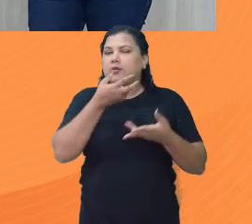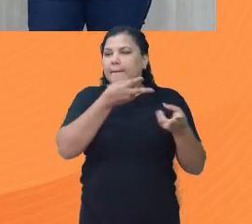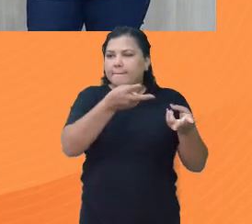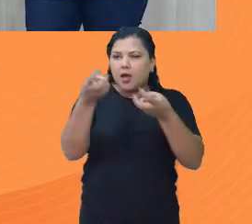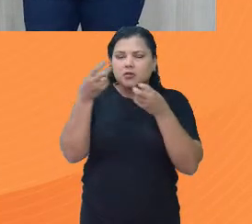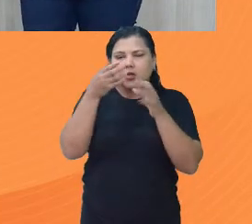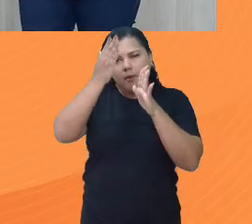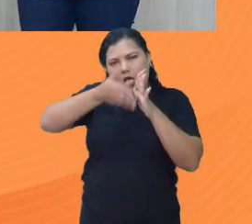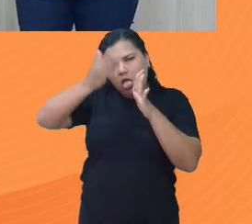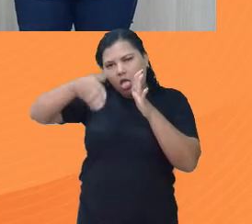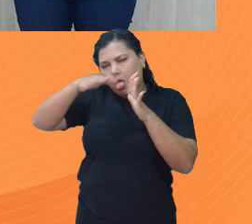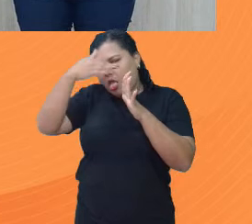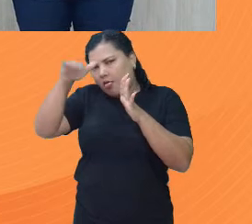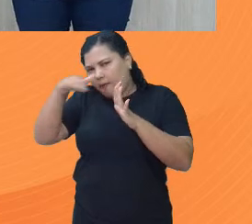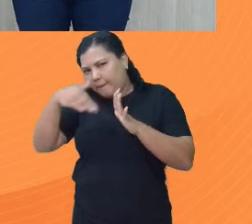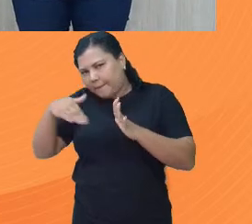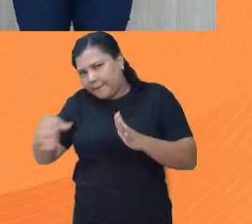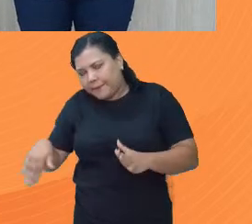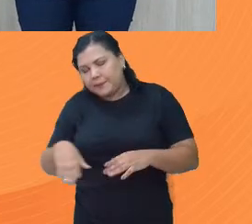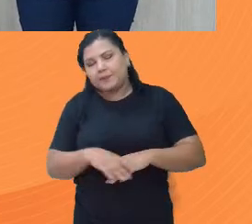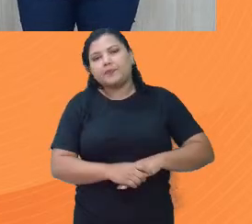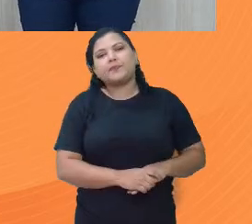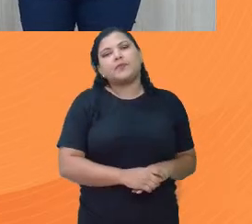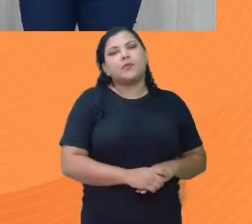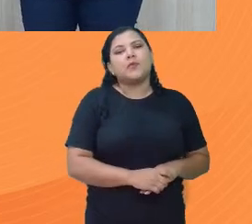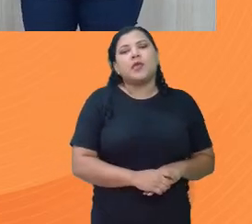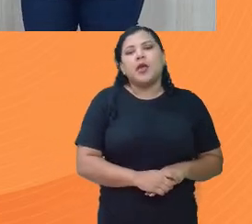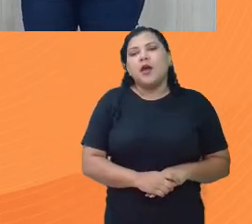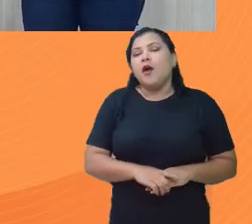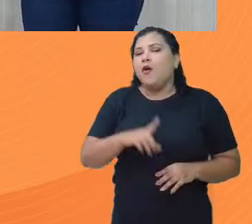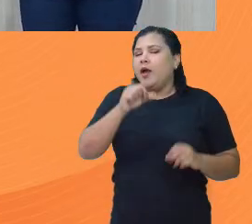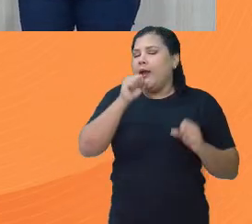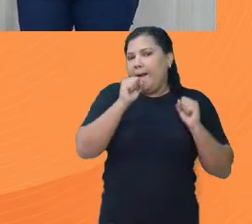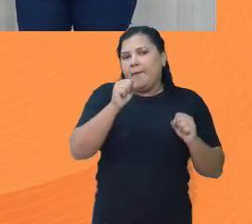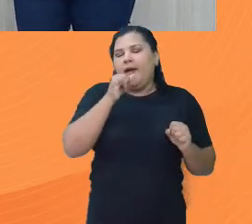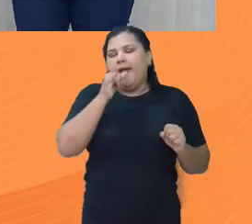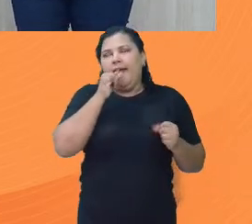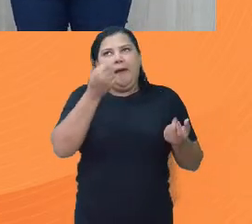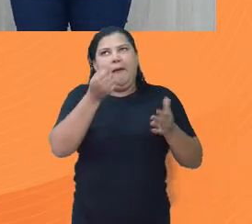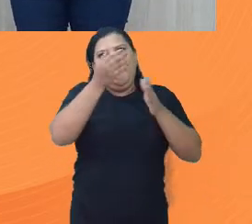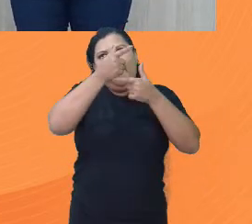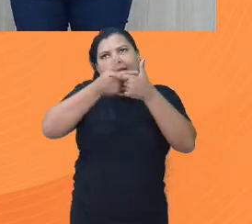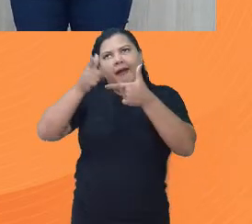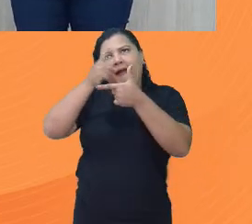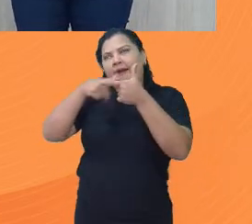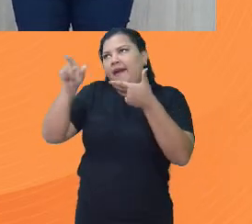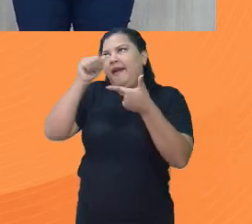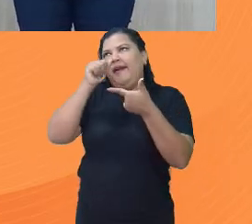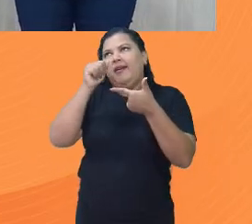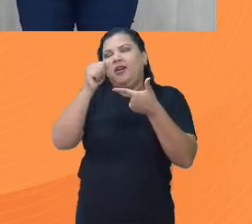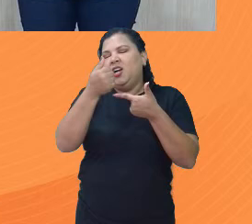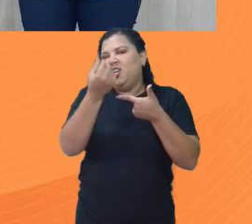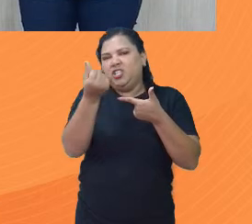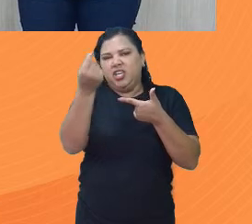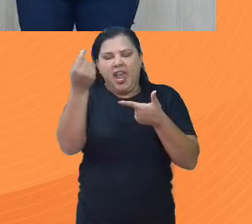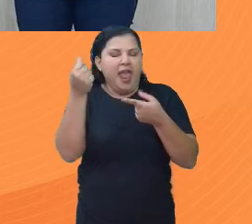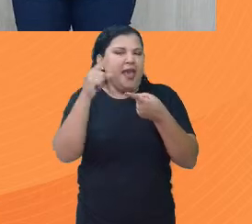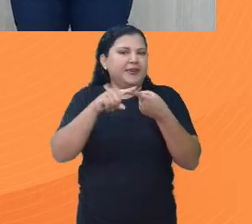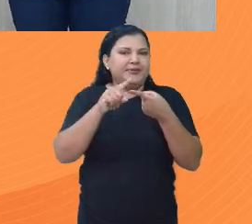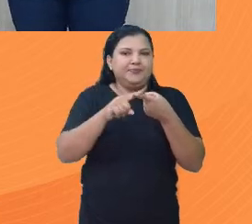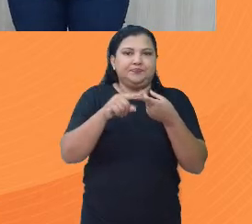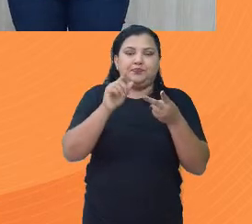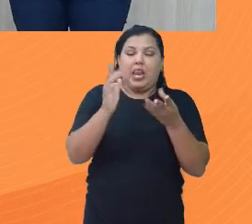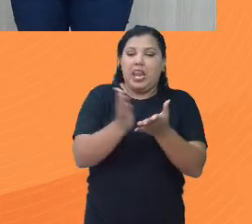divisão. Mas quando a gente diz dividido em 100 partes iguais, você pode dividir dinheiro, você pode dividir livros, você pode dividir